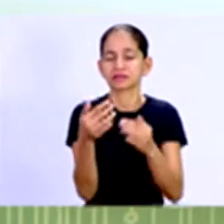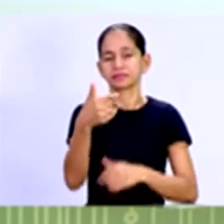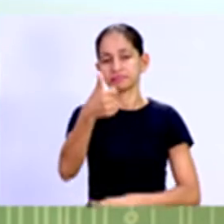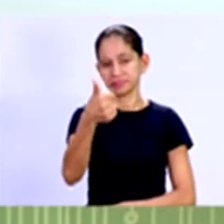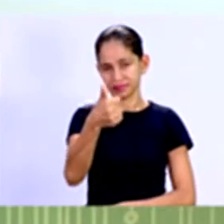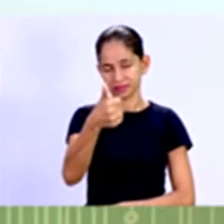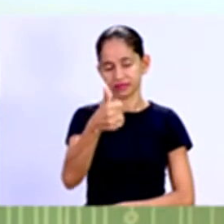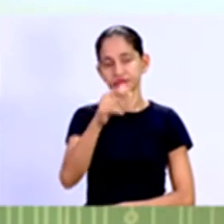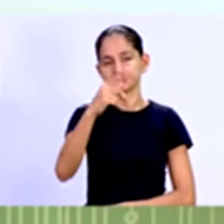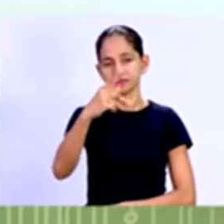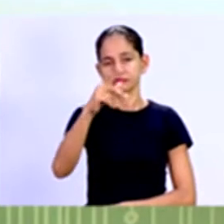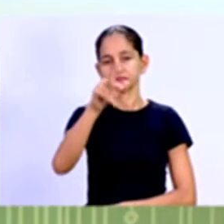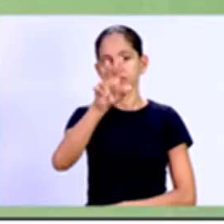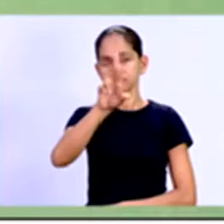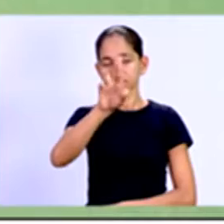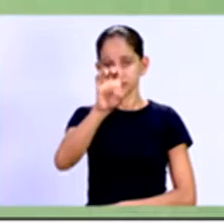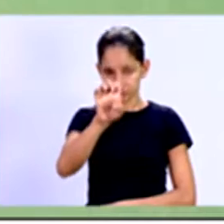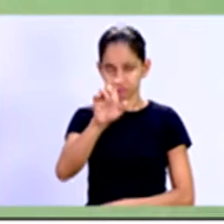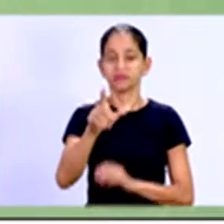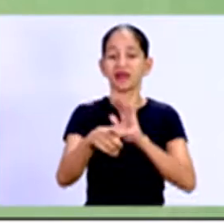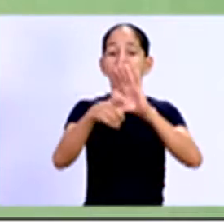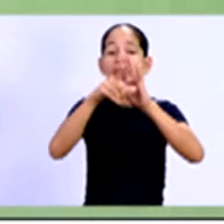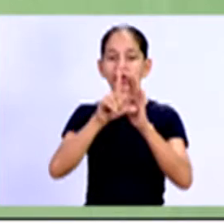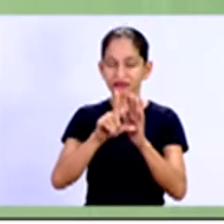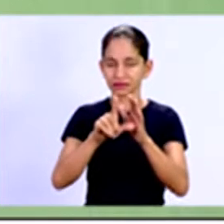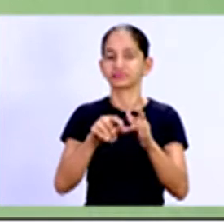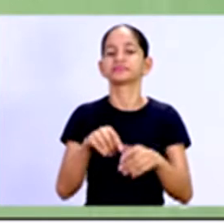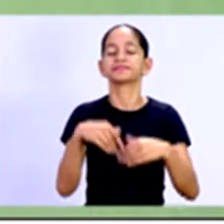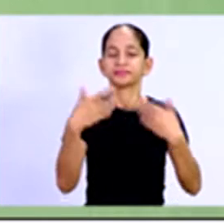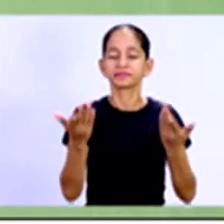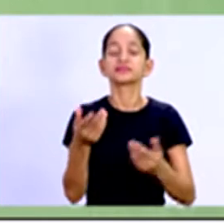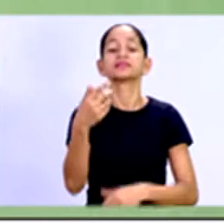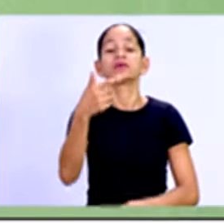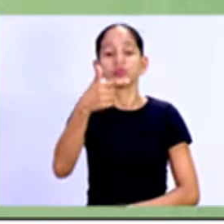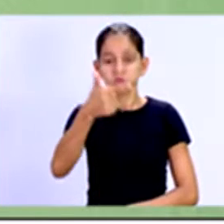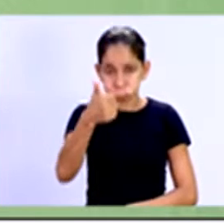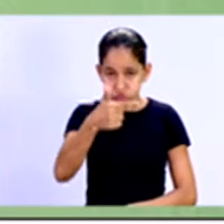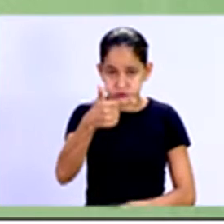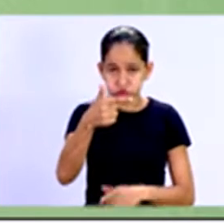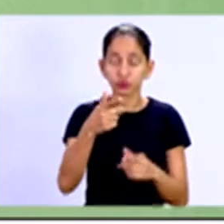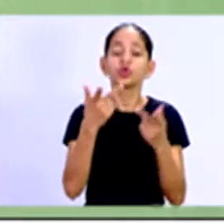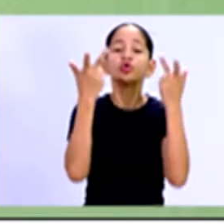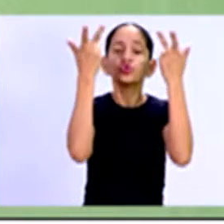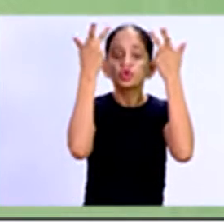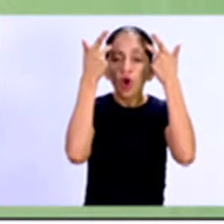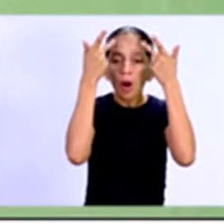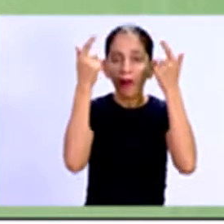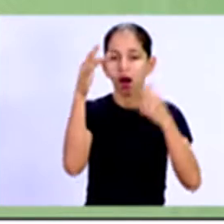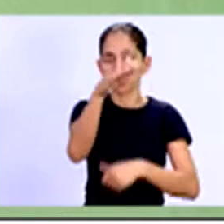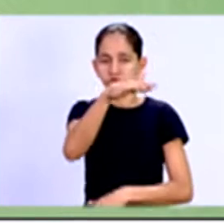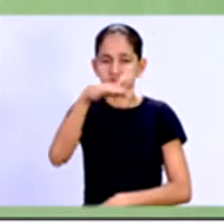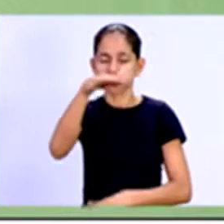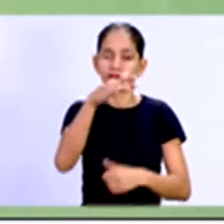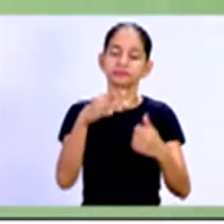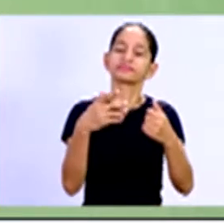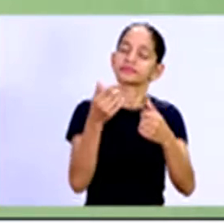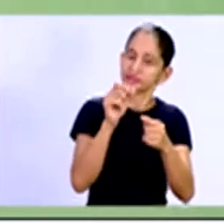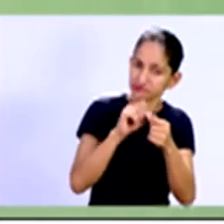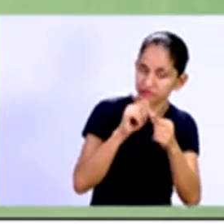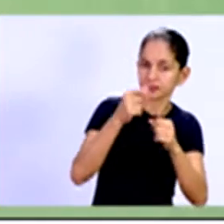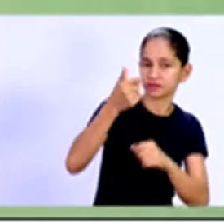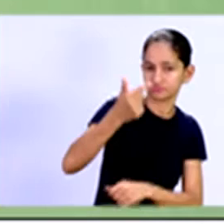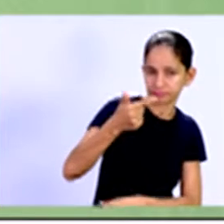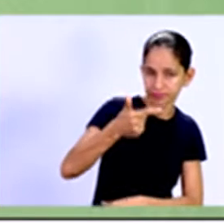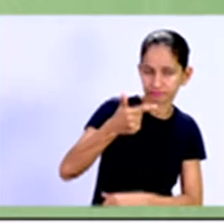Nós podemos dizer. O segundo nível é o nível convencional. Esse nível ele é um pouquinho mais